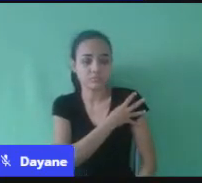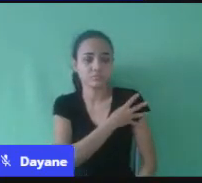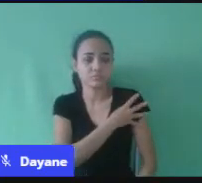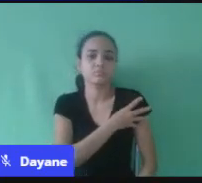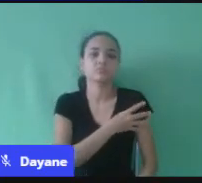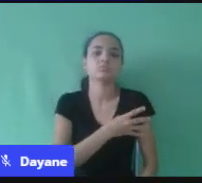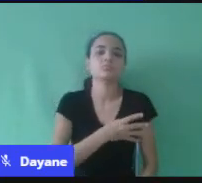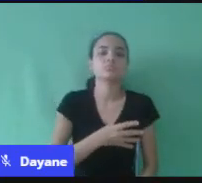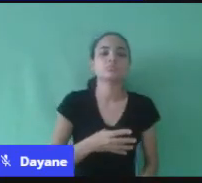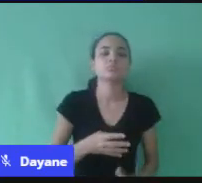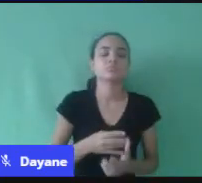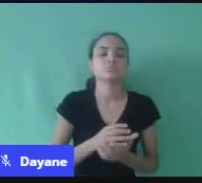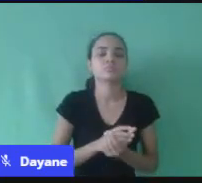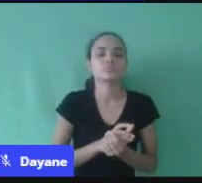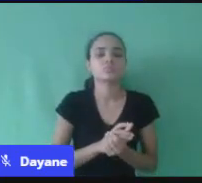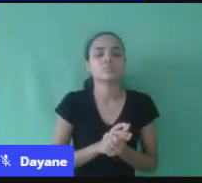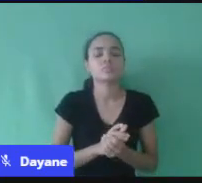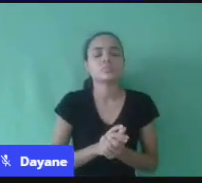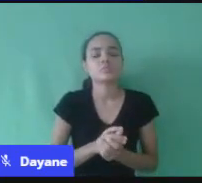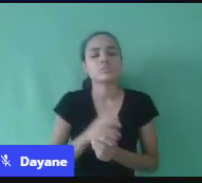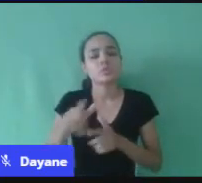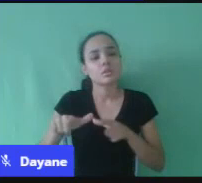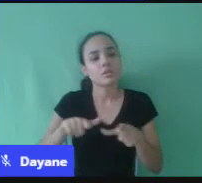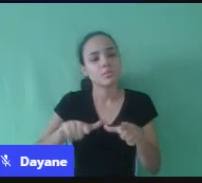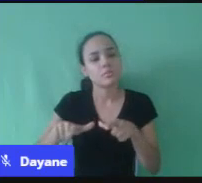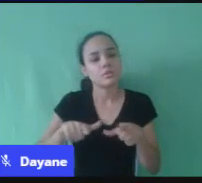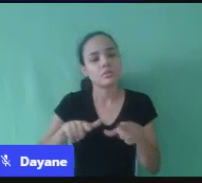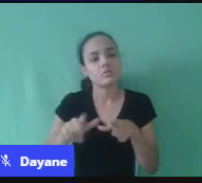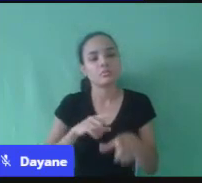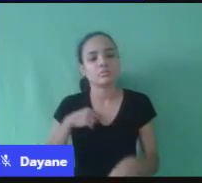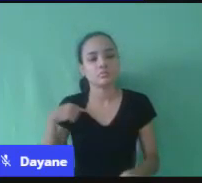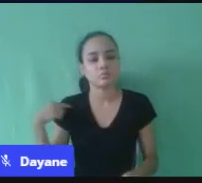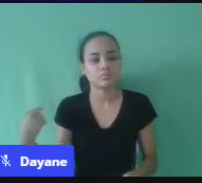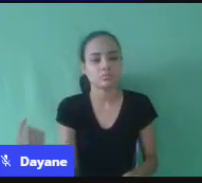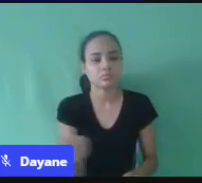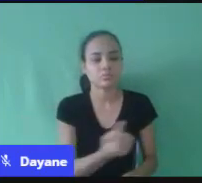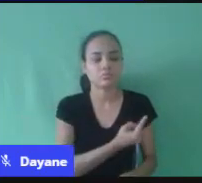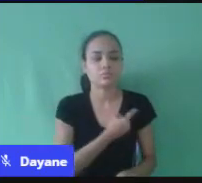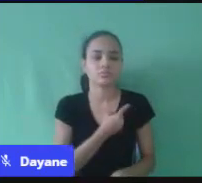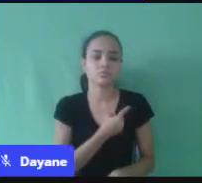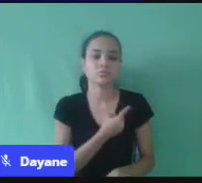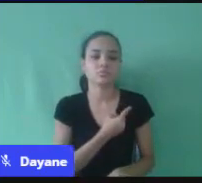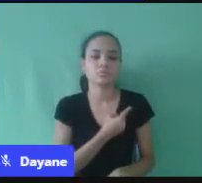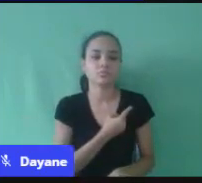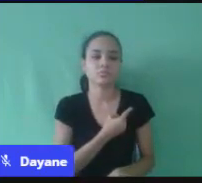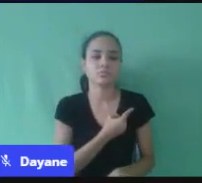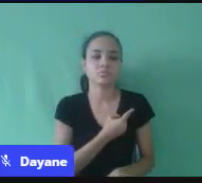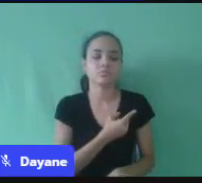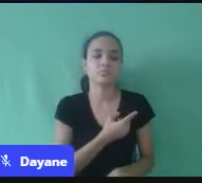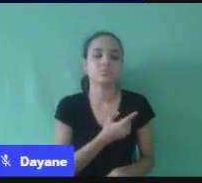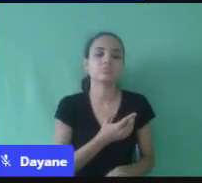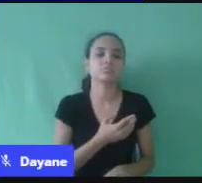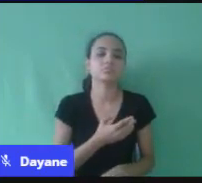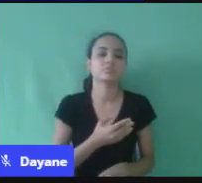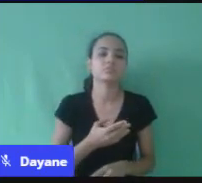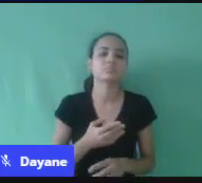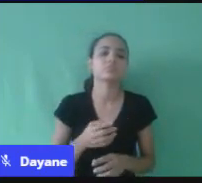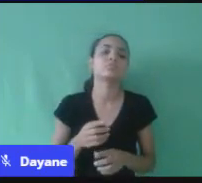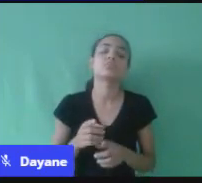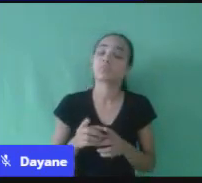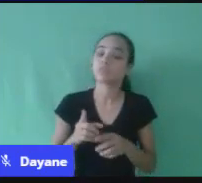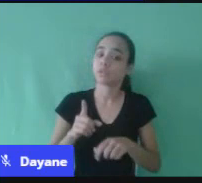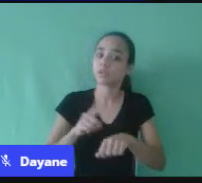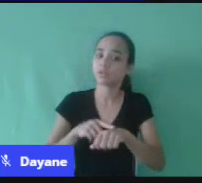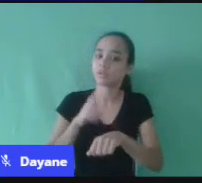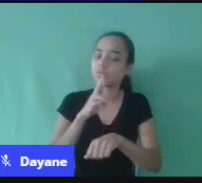chat, trabalhando com a gente, perguntando, a gente vai estar sempre respondendo. Se não responder agora, nesse momento, a